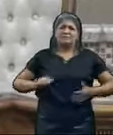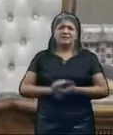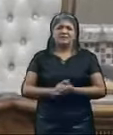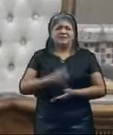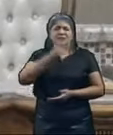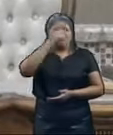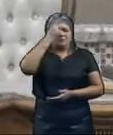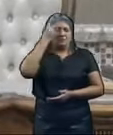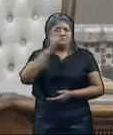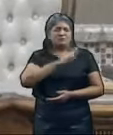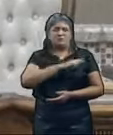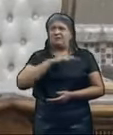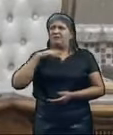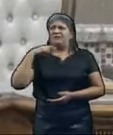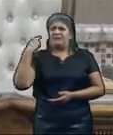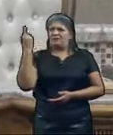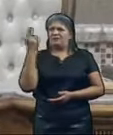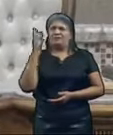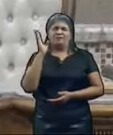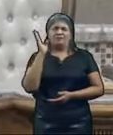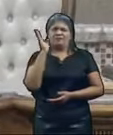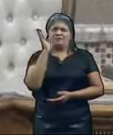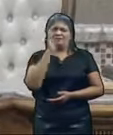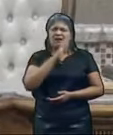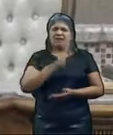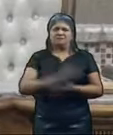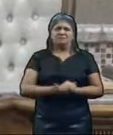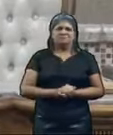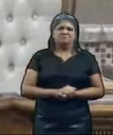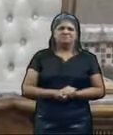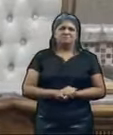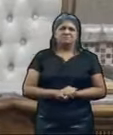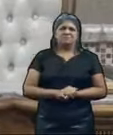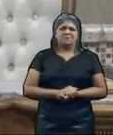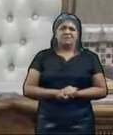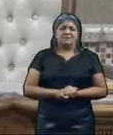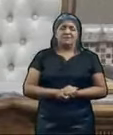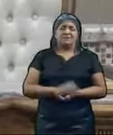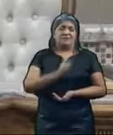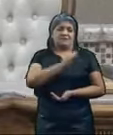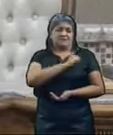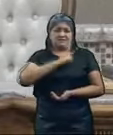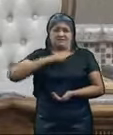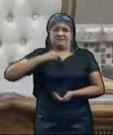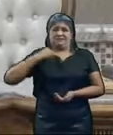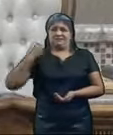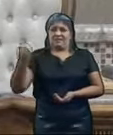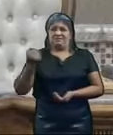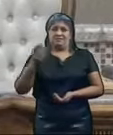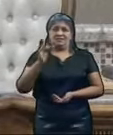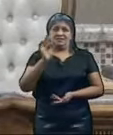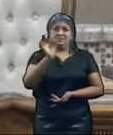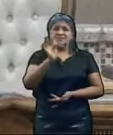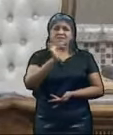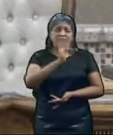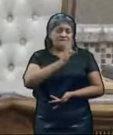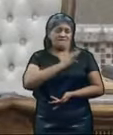falsos religiosos né daquele tempo e homens bundando os aquela época